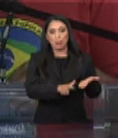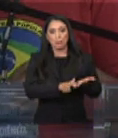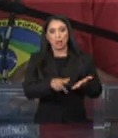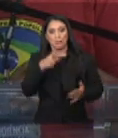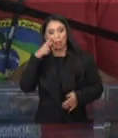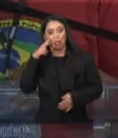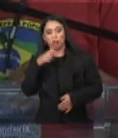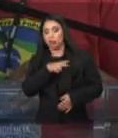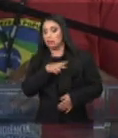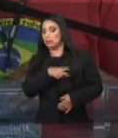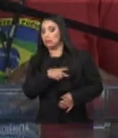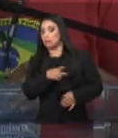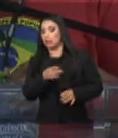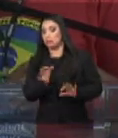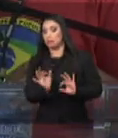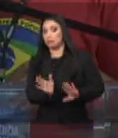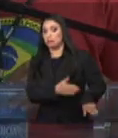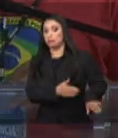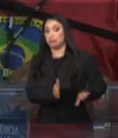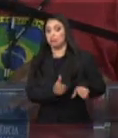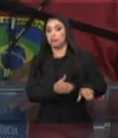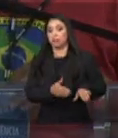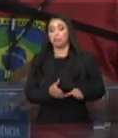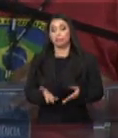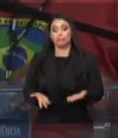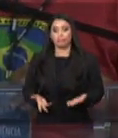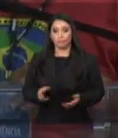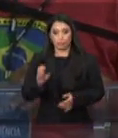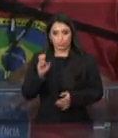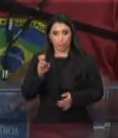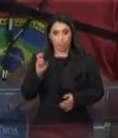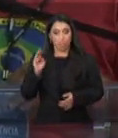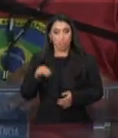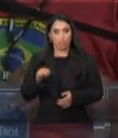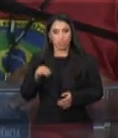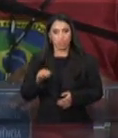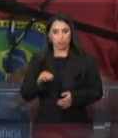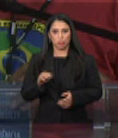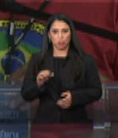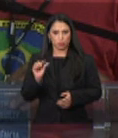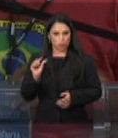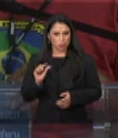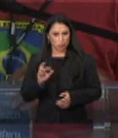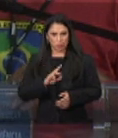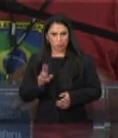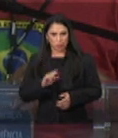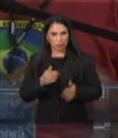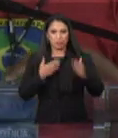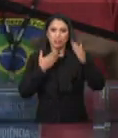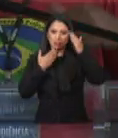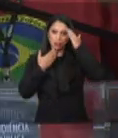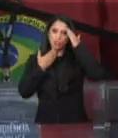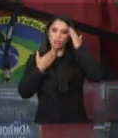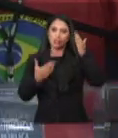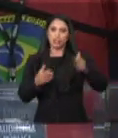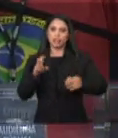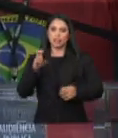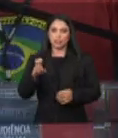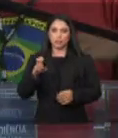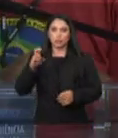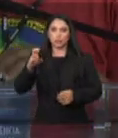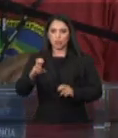olhem não veja não fale com a gente esses cinco minutos não é muito pouco a gente quer agradecer de